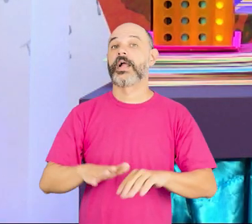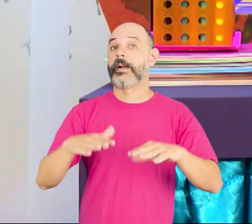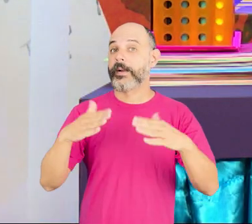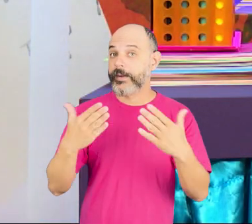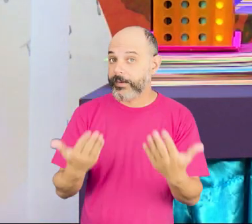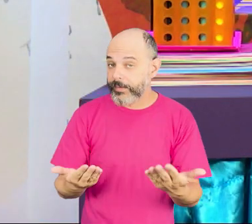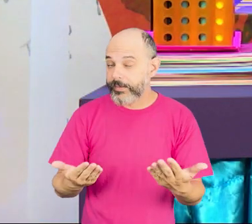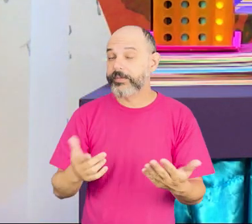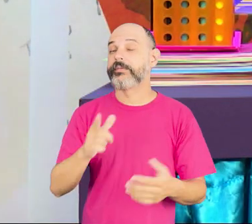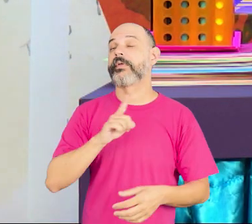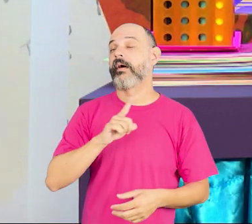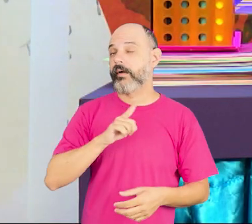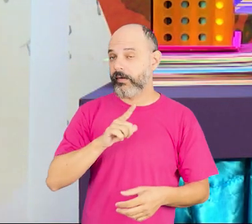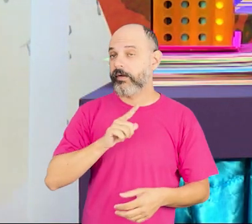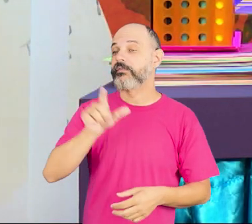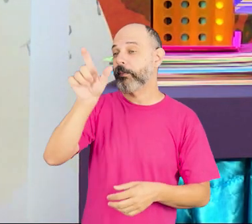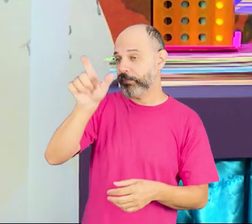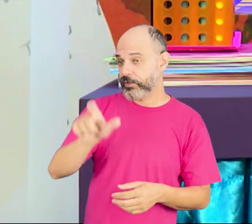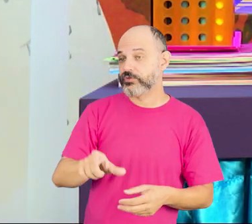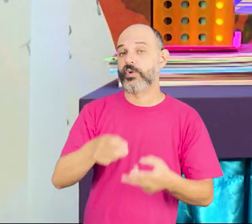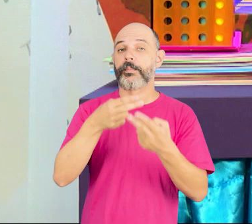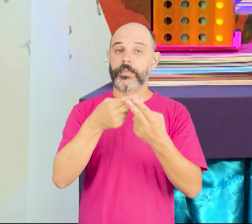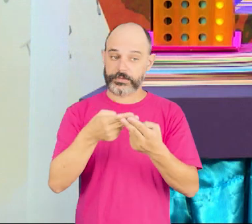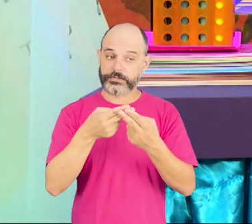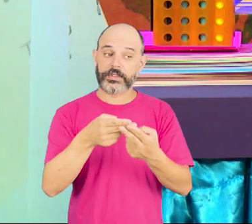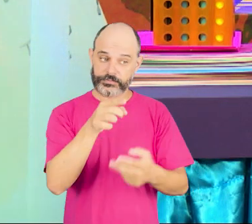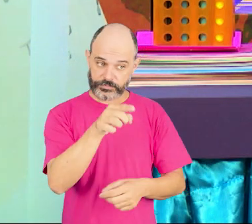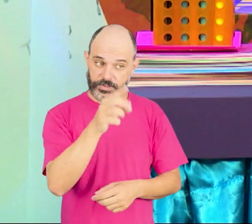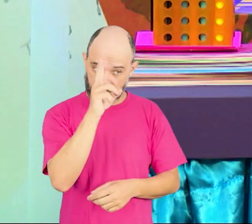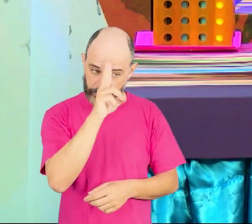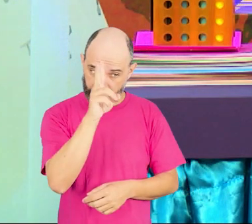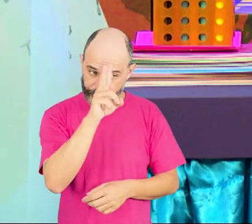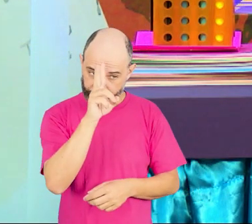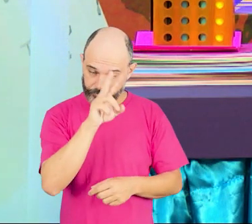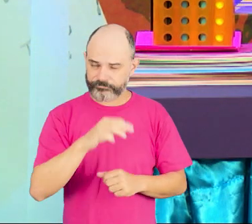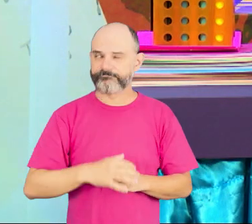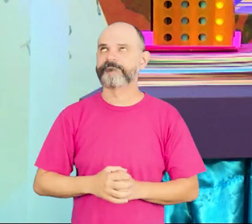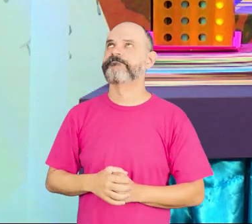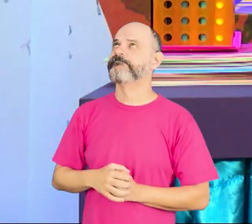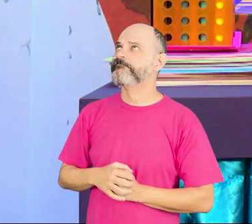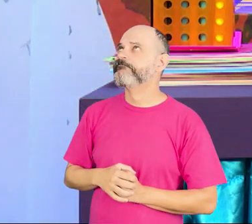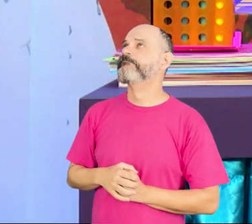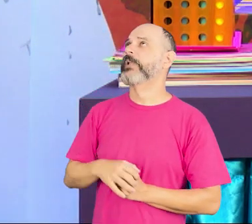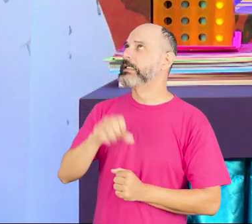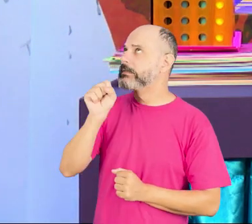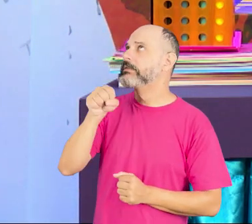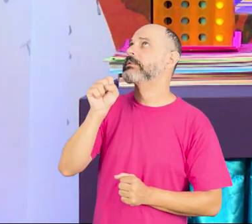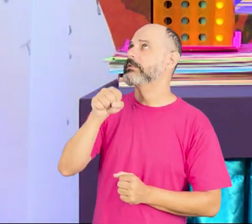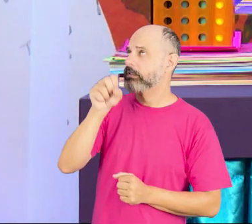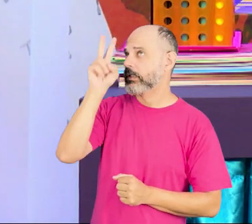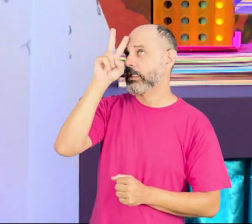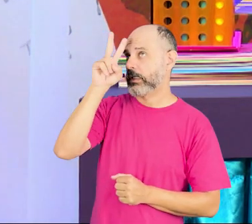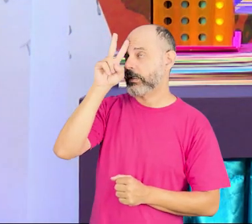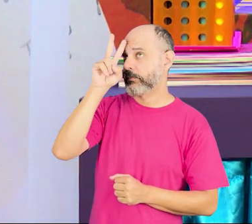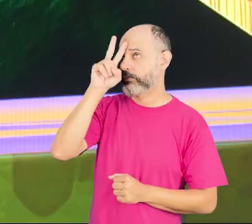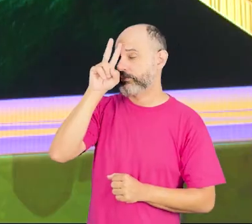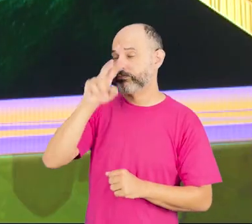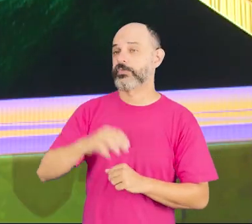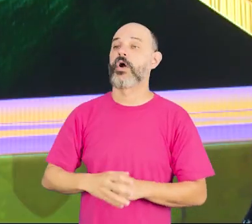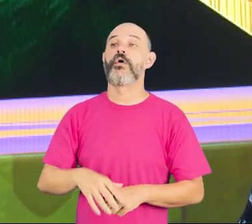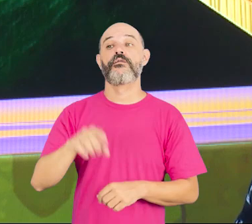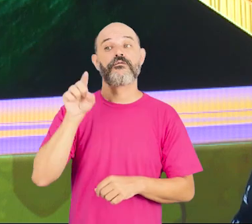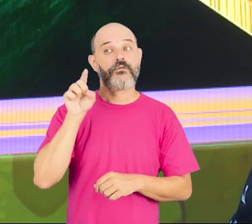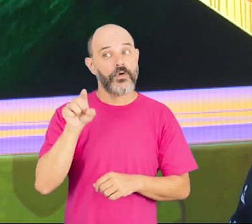E alguém teve muita paciência com você. Você lembra? Acho que eu lembro.